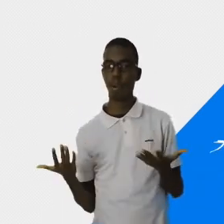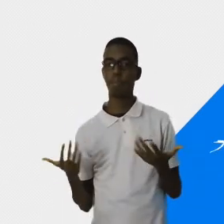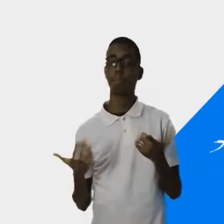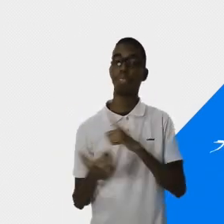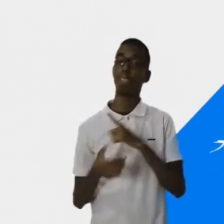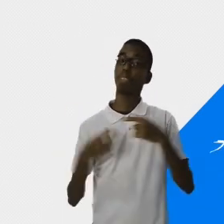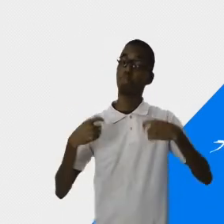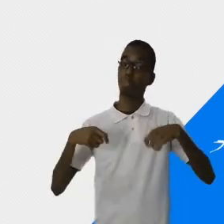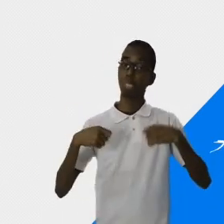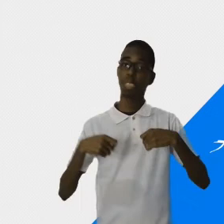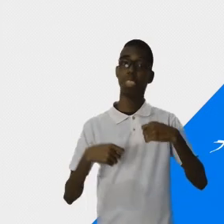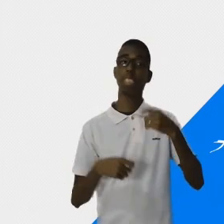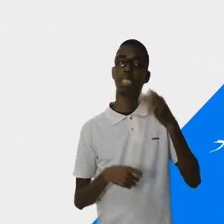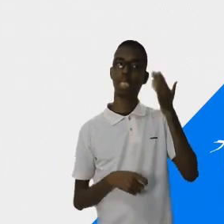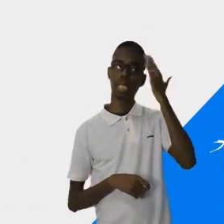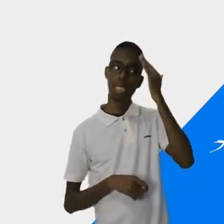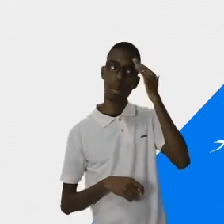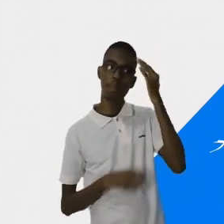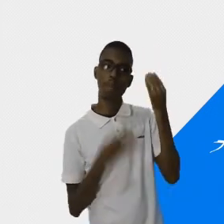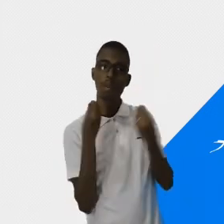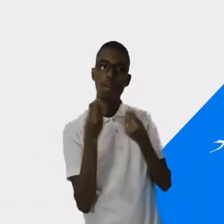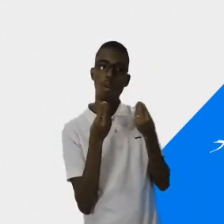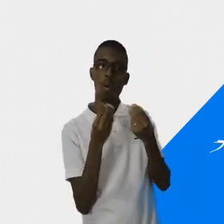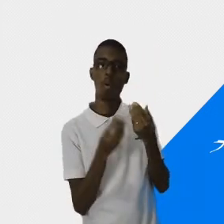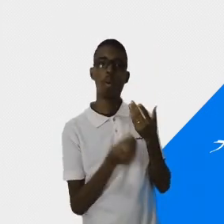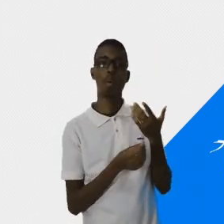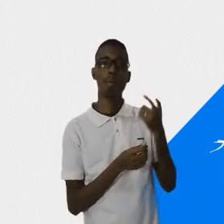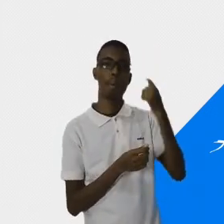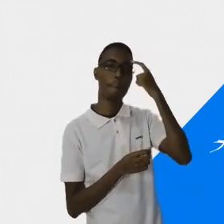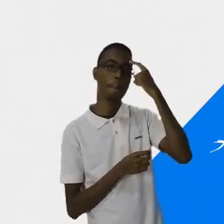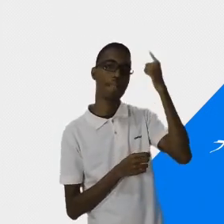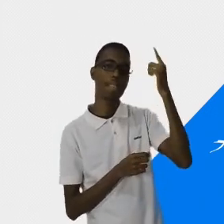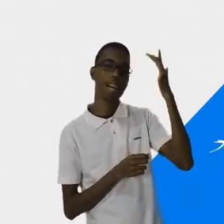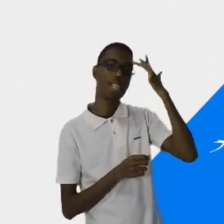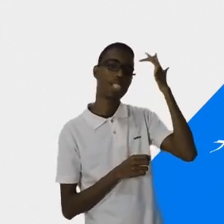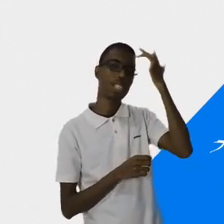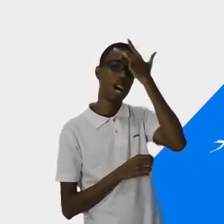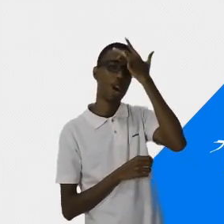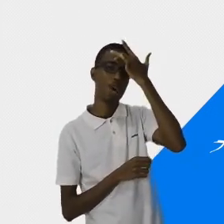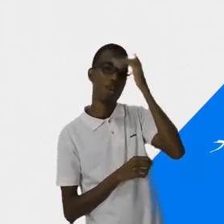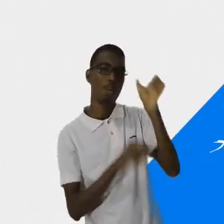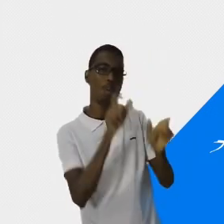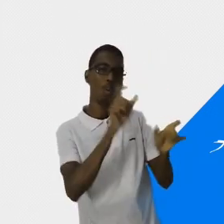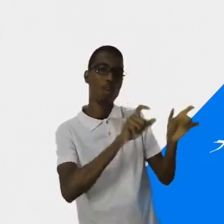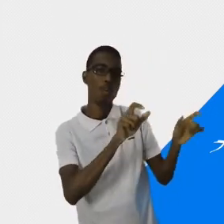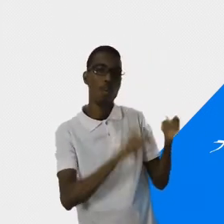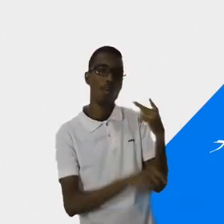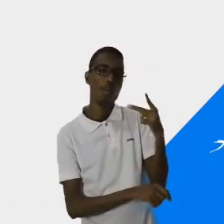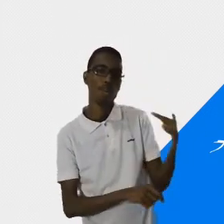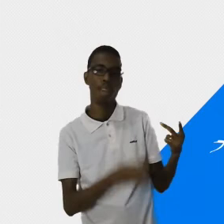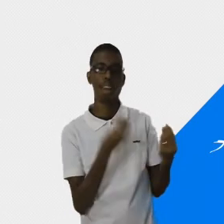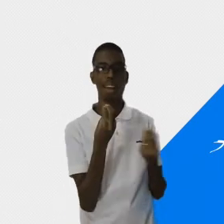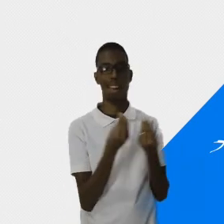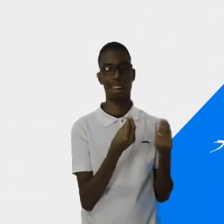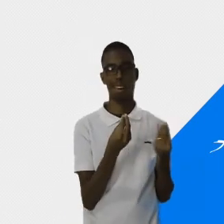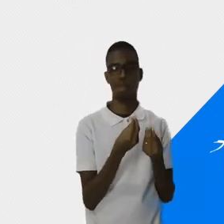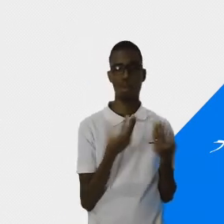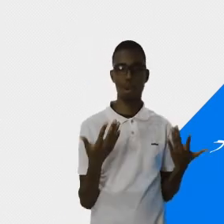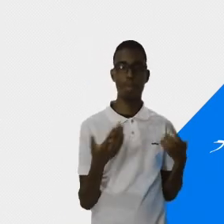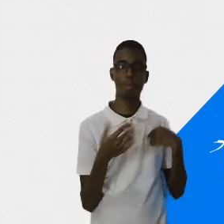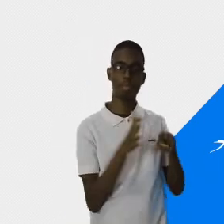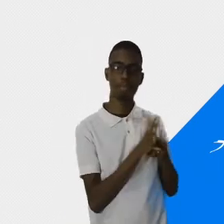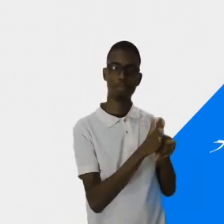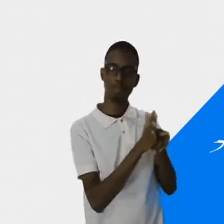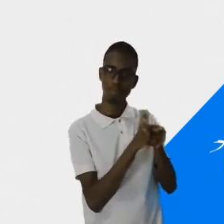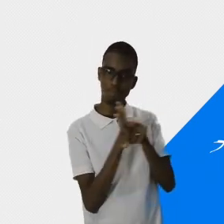levantar hipóteses sobre a saúde mental das pessoas, ou auxiliar no chamado diagnóstico dessas condições. E aí só com